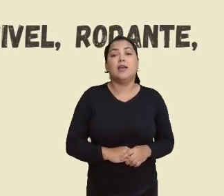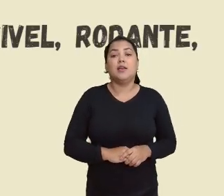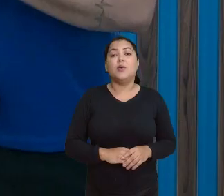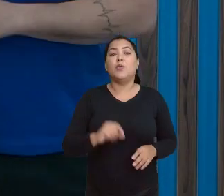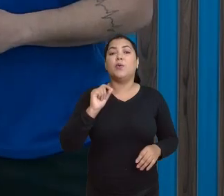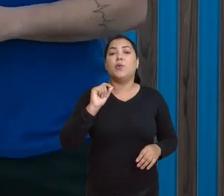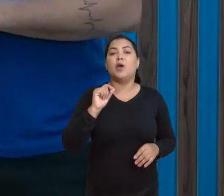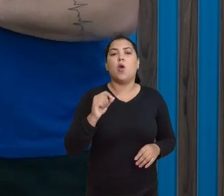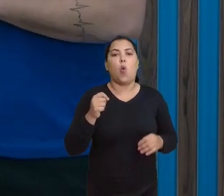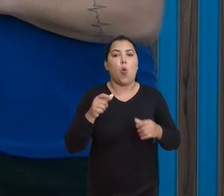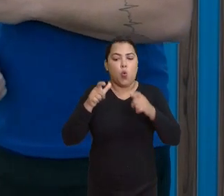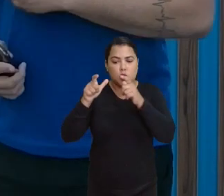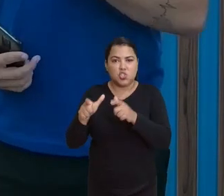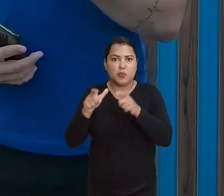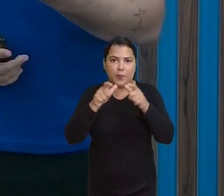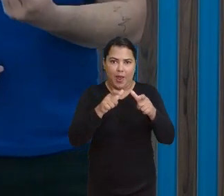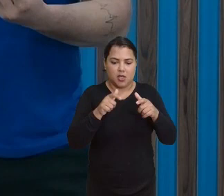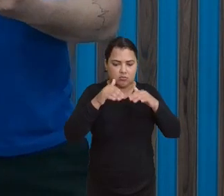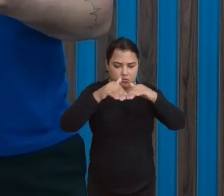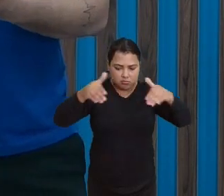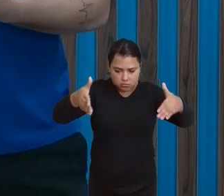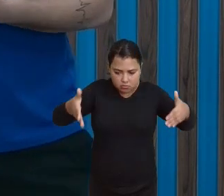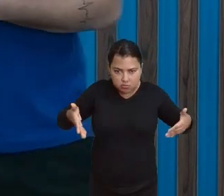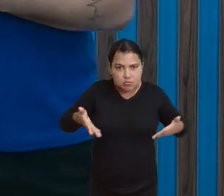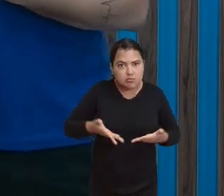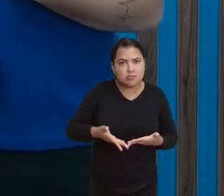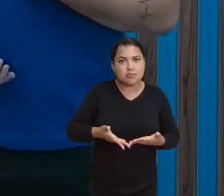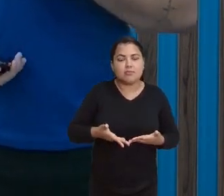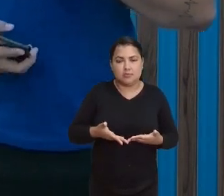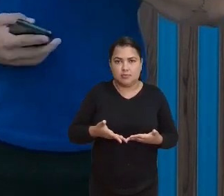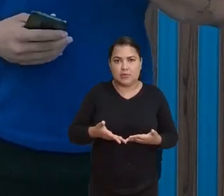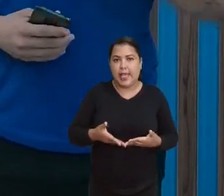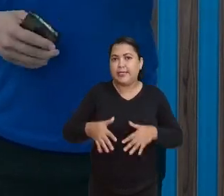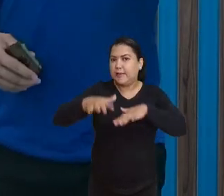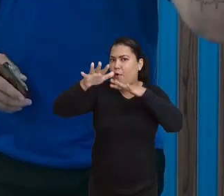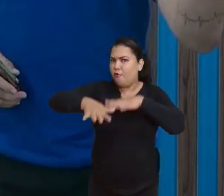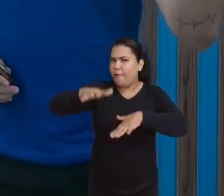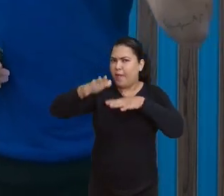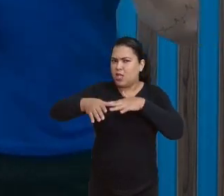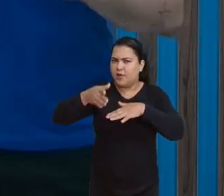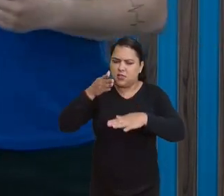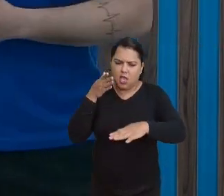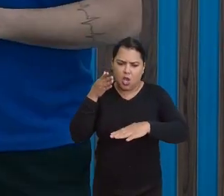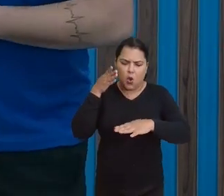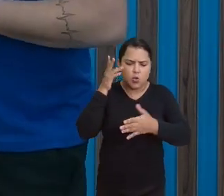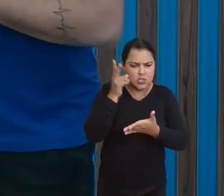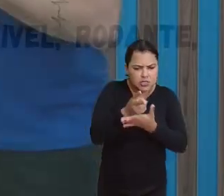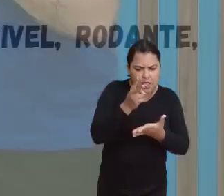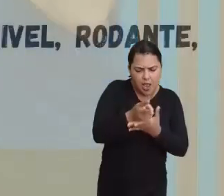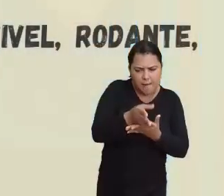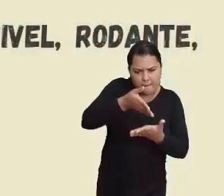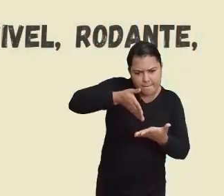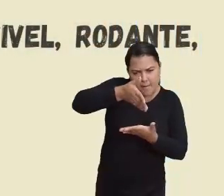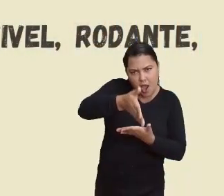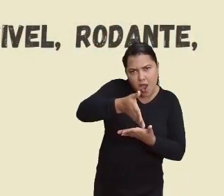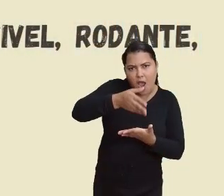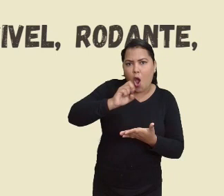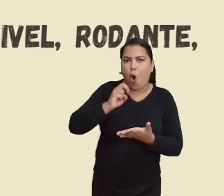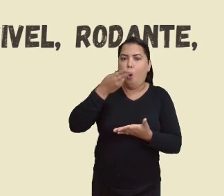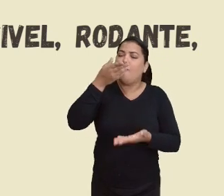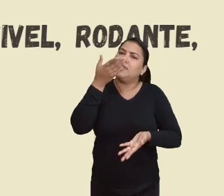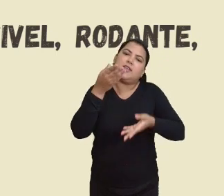do espaço. E esse espaço, esse movimento ele vai ser direto, ele vai ser preciso, ele vai